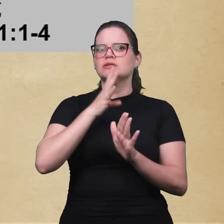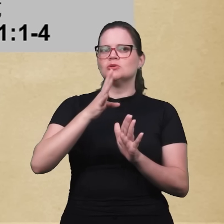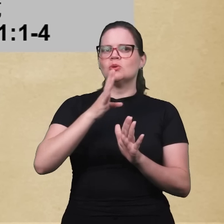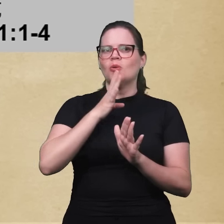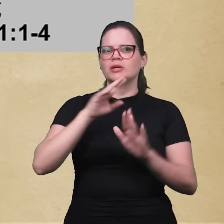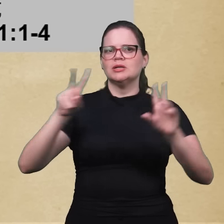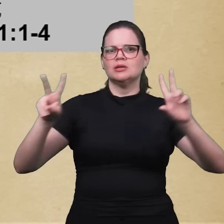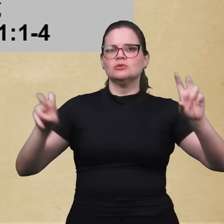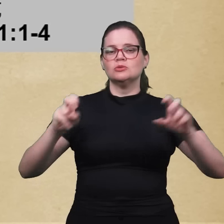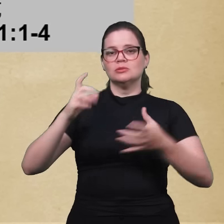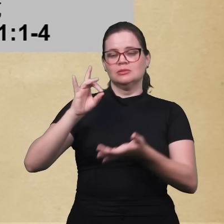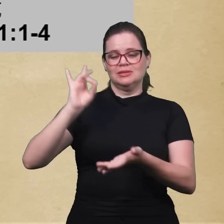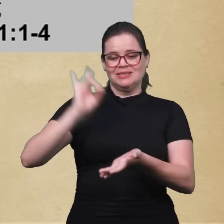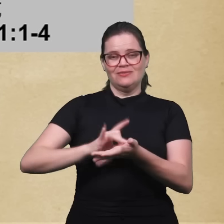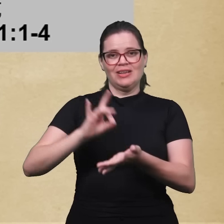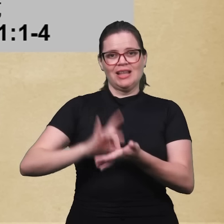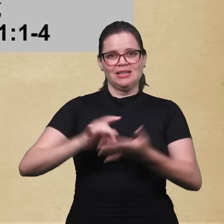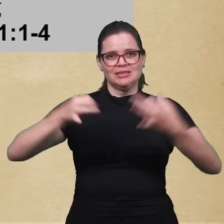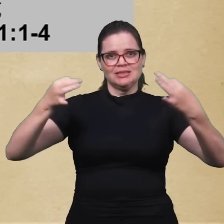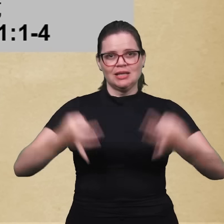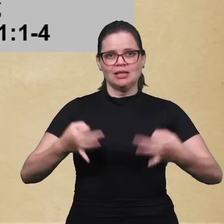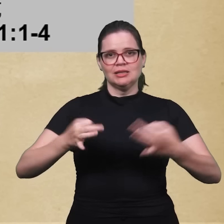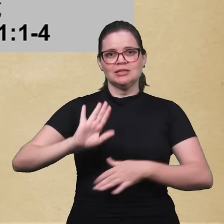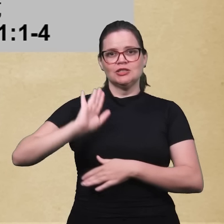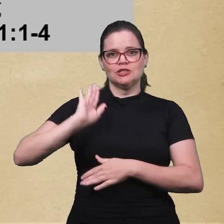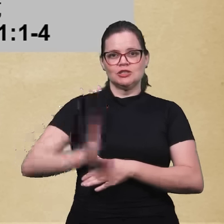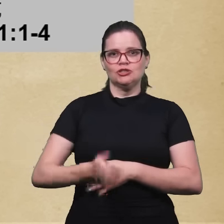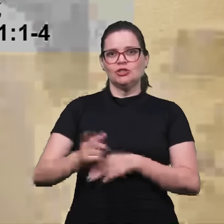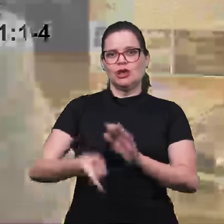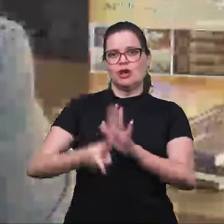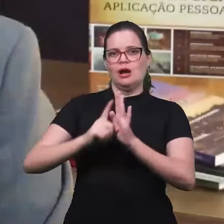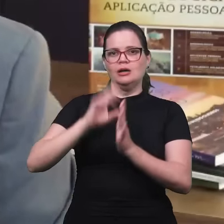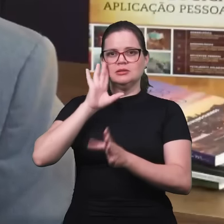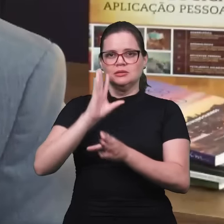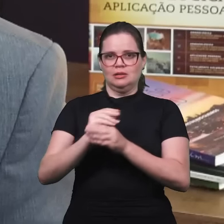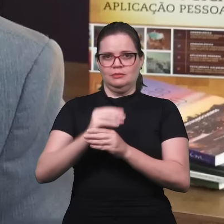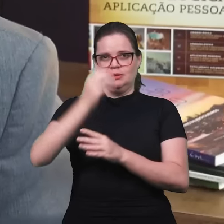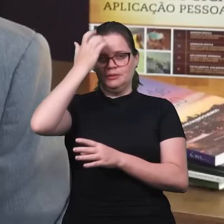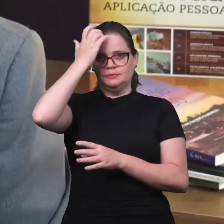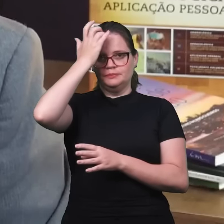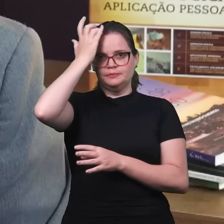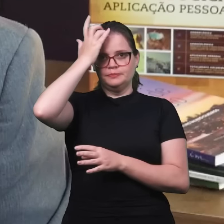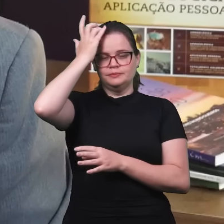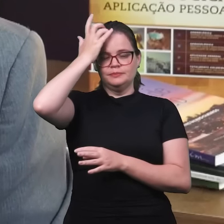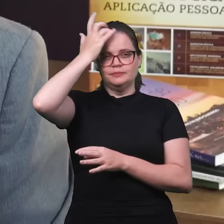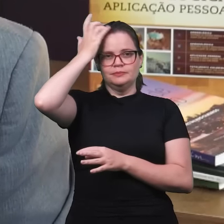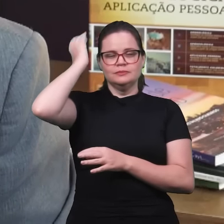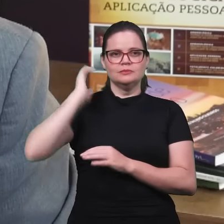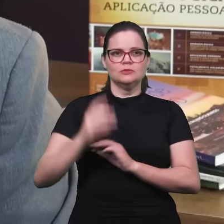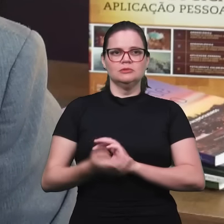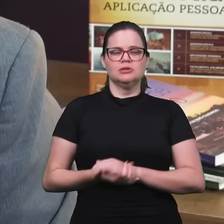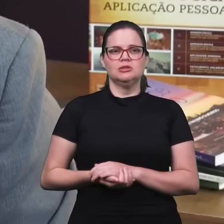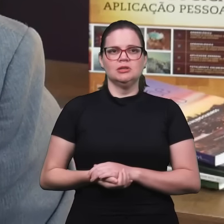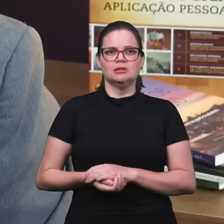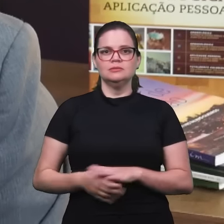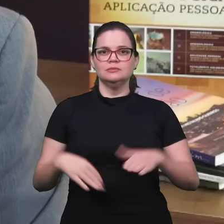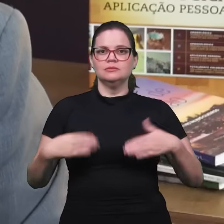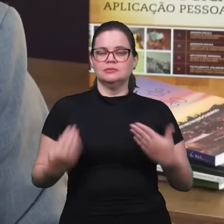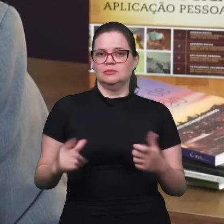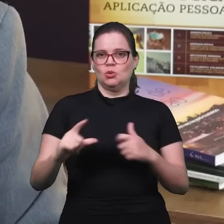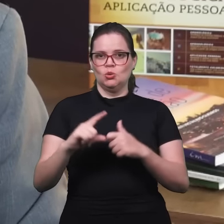a certeza das coisas de que já estás informado. Então, Lucas aqui, ele tem muito cuidado de dizer o seguinte,